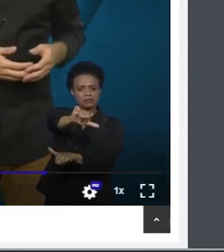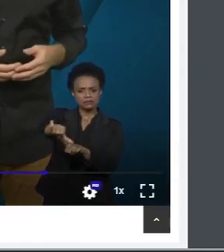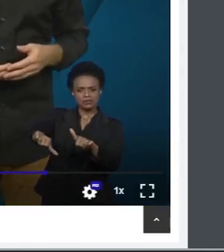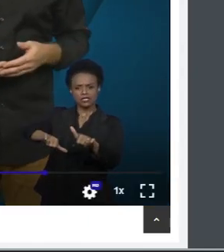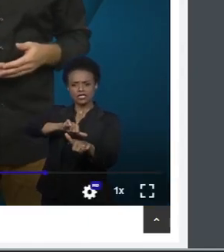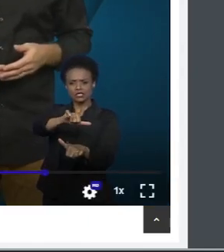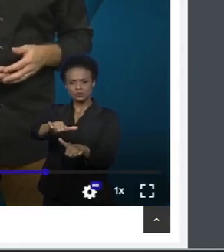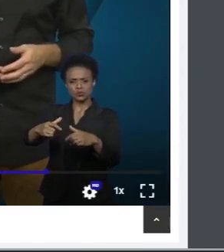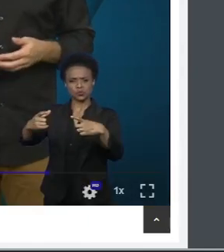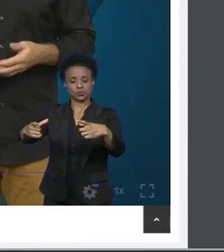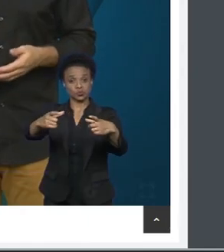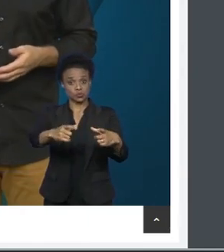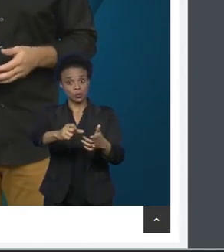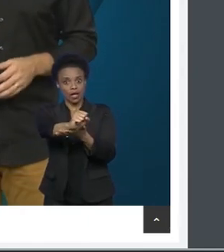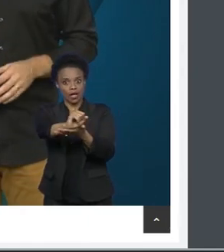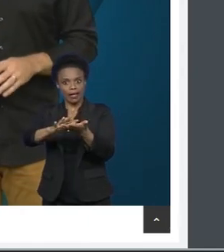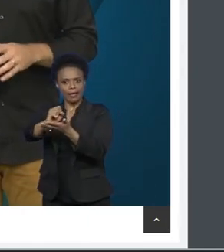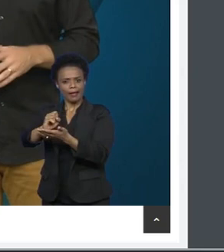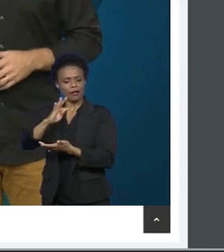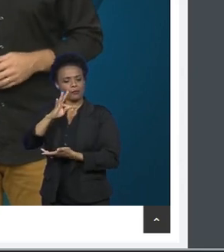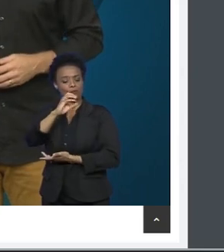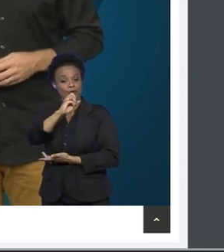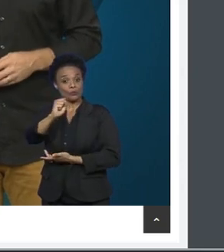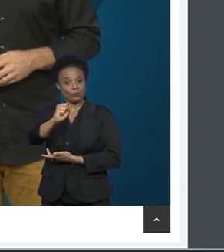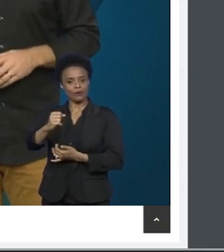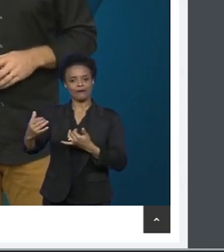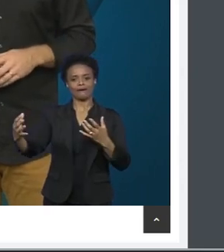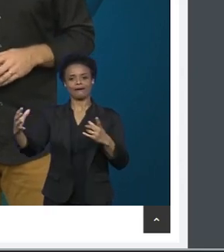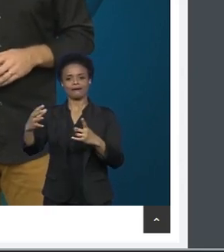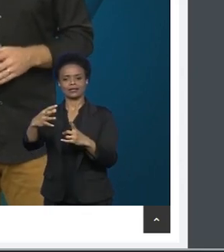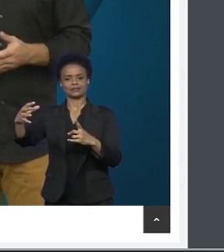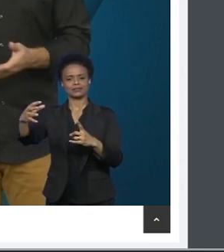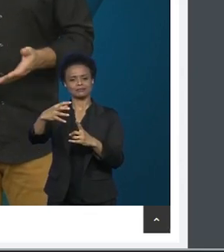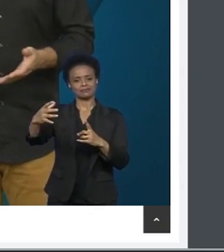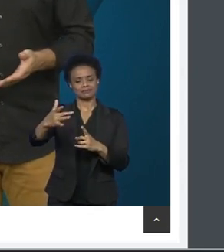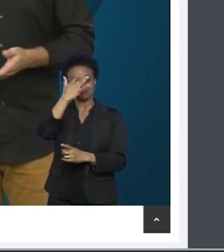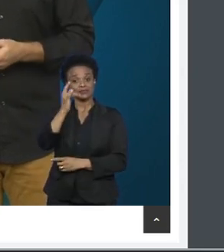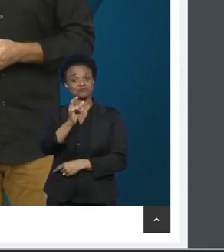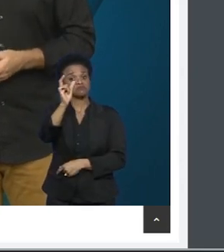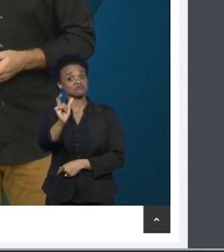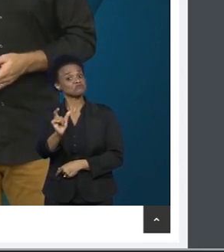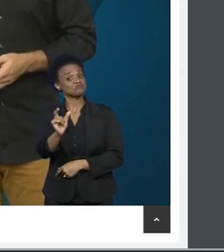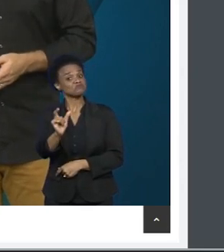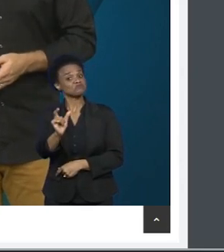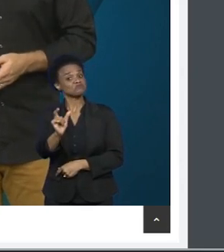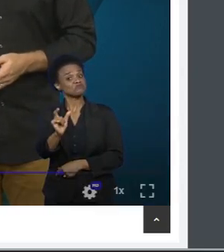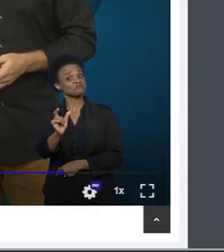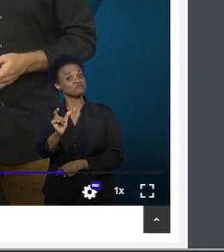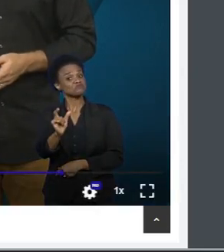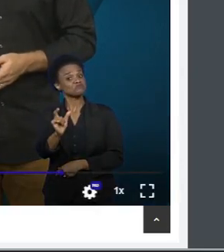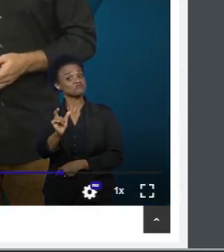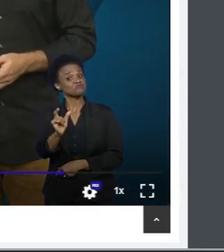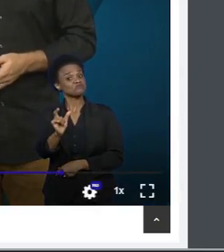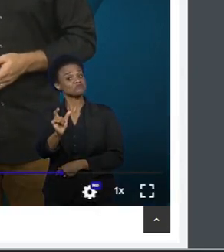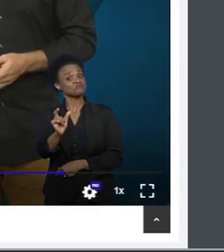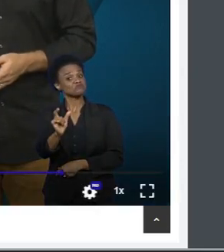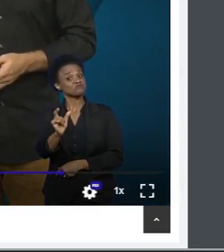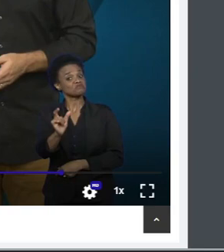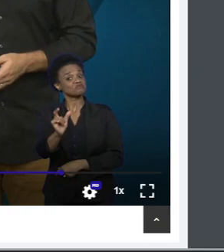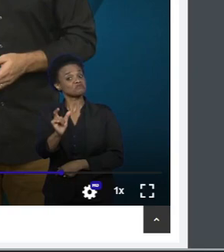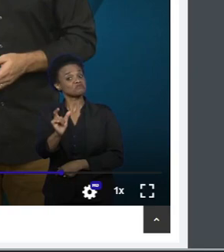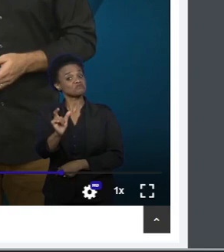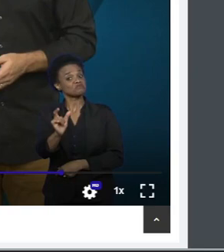relevo, a atividade biótica e a influência do ser humano, o que pode ser analisado